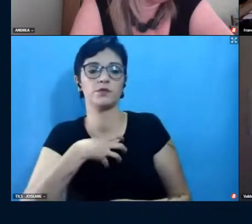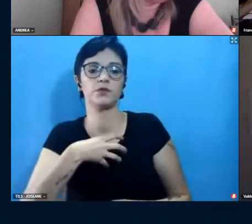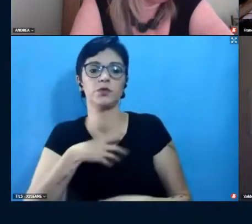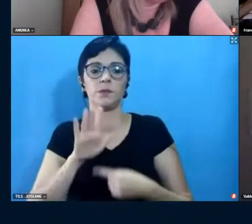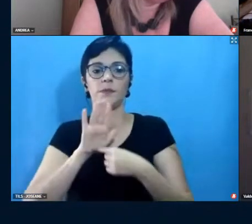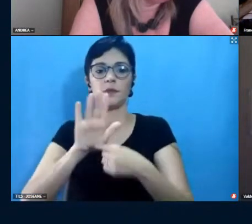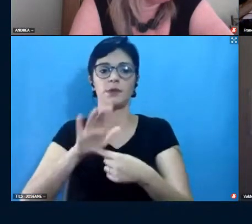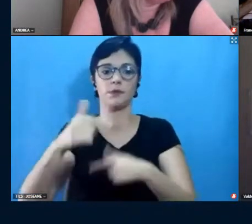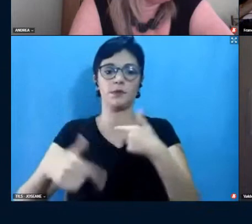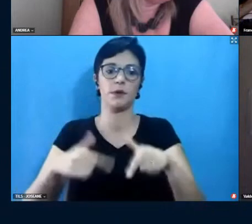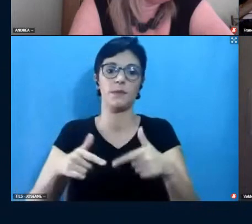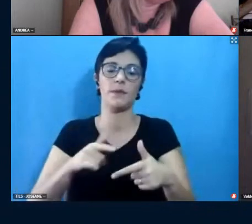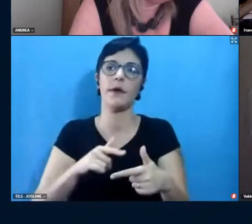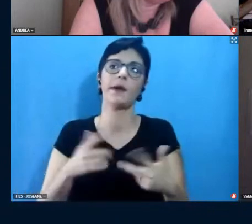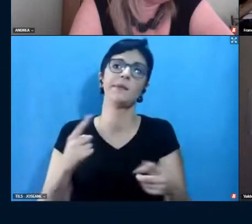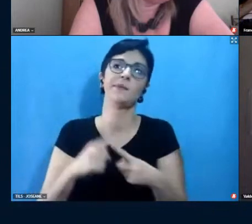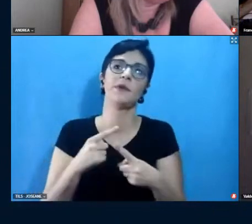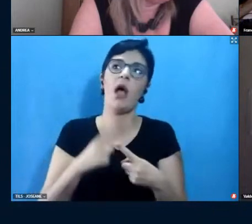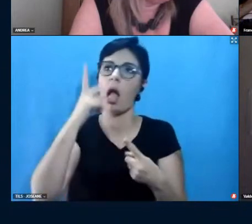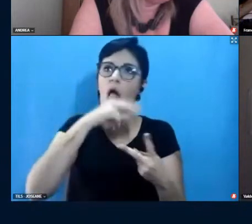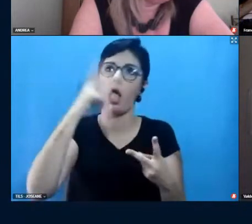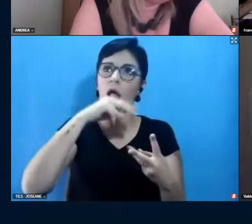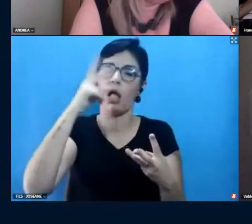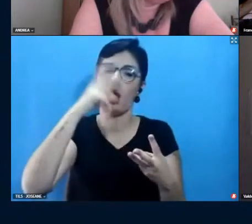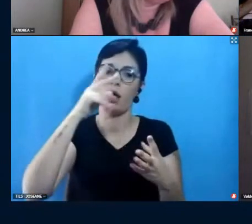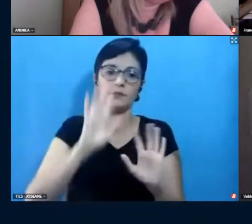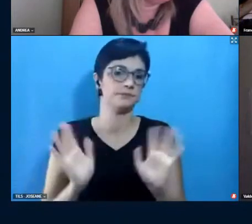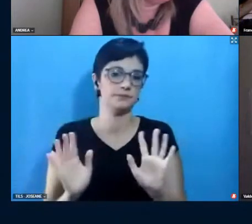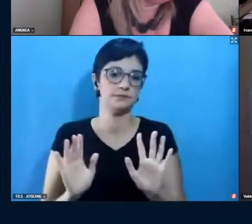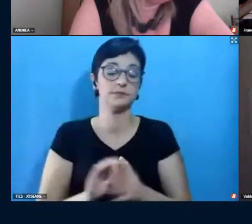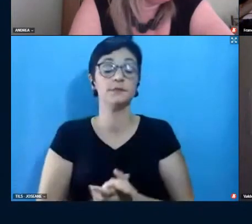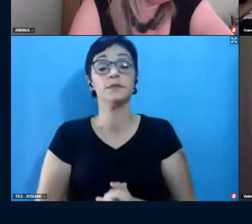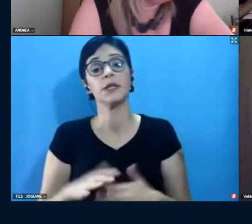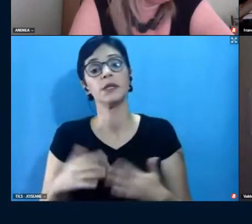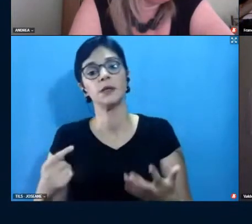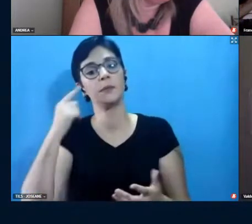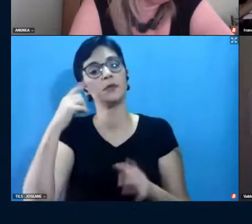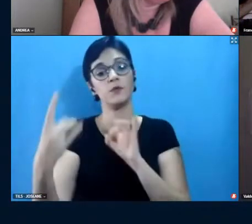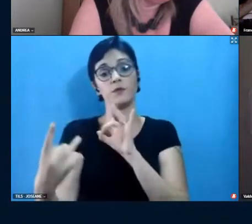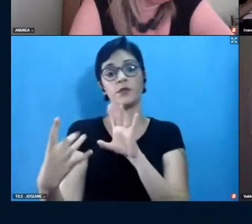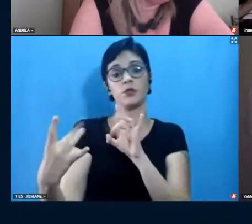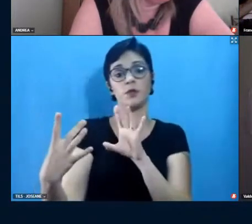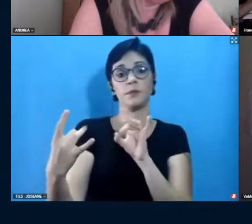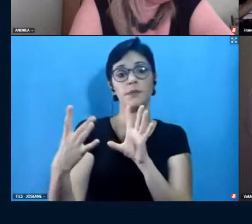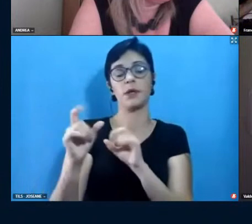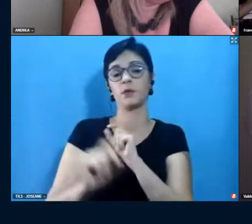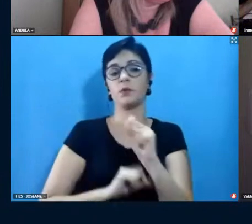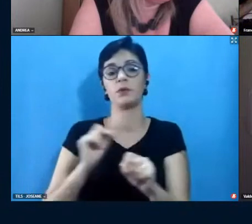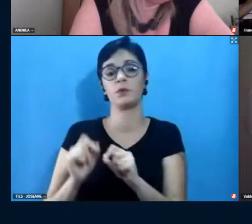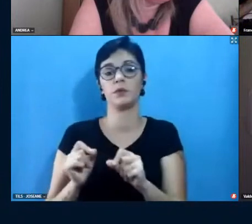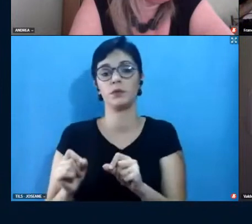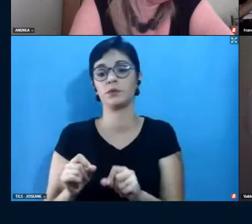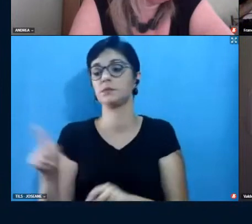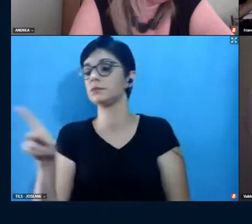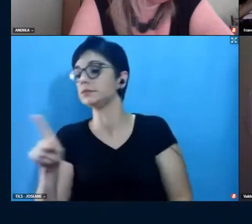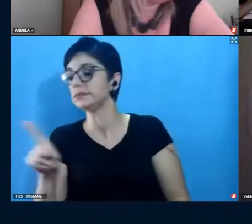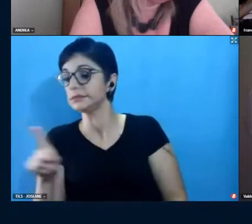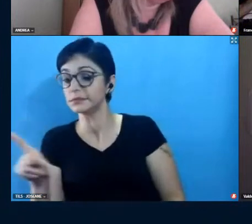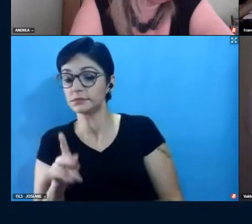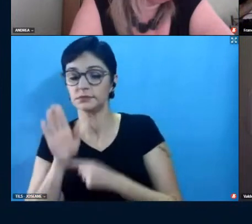tão monótono assim. Então, o que nós sentimos com relação aos feedbacks foi que tanto os professores